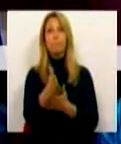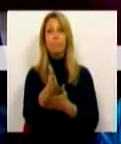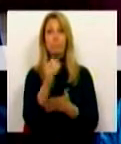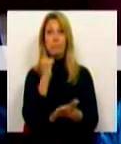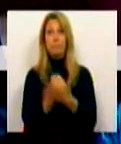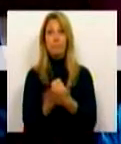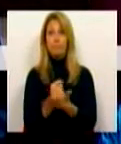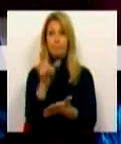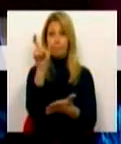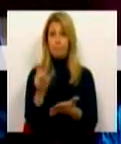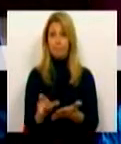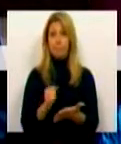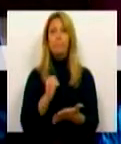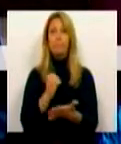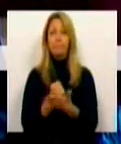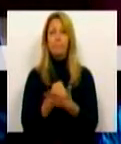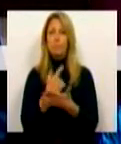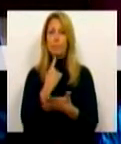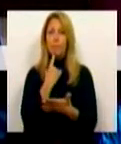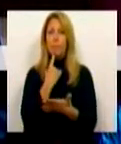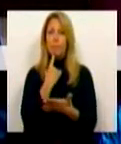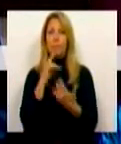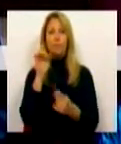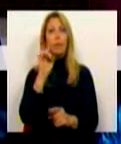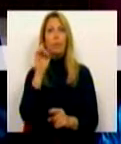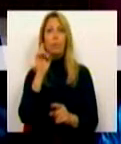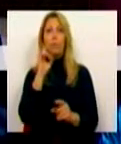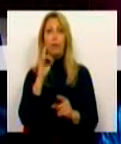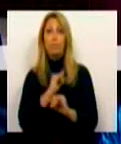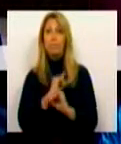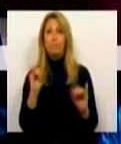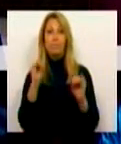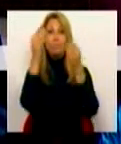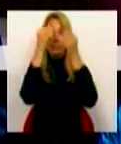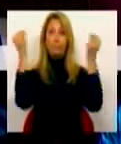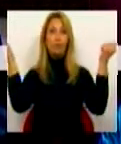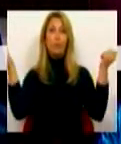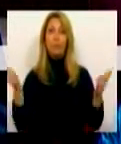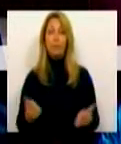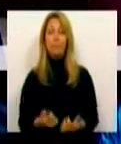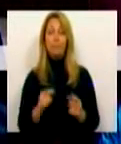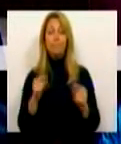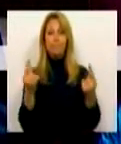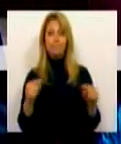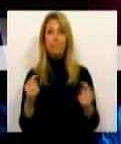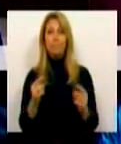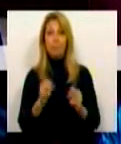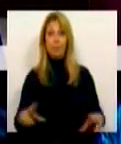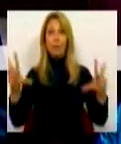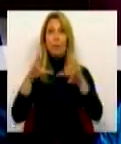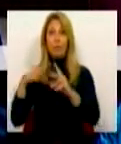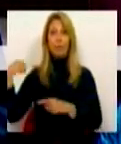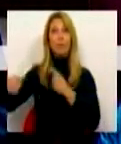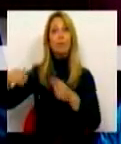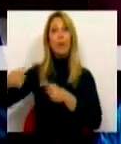marca é demasiado grande para ser esquecida. Nela encontrarão as novas